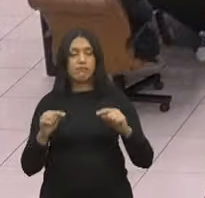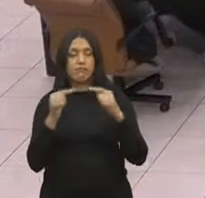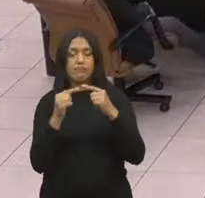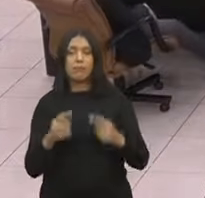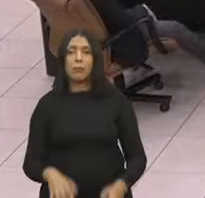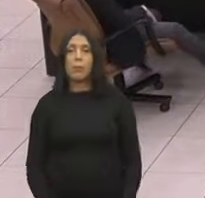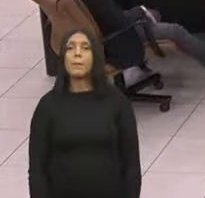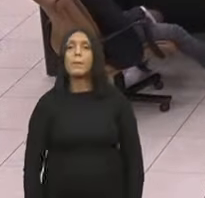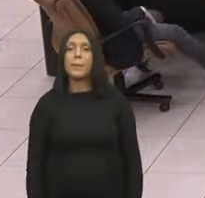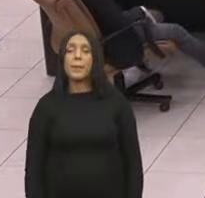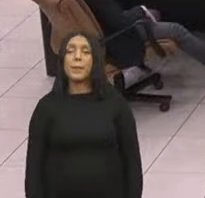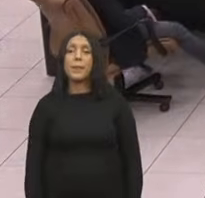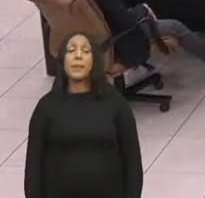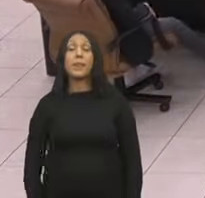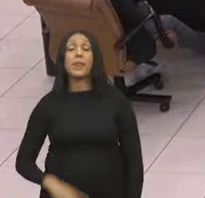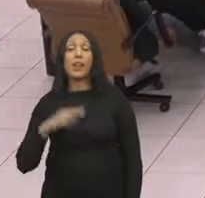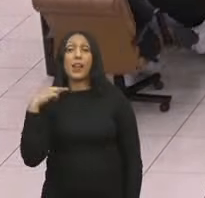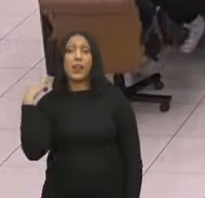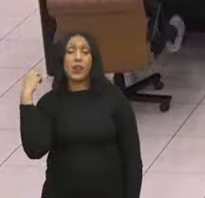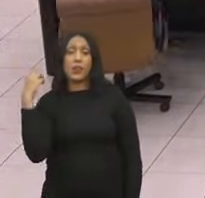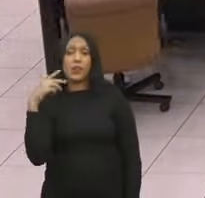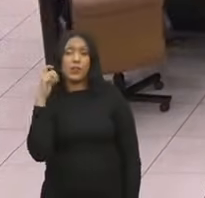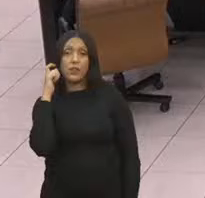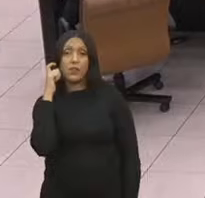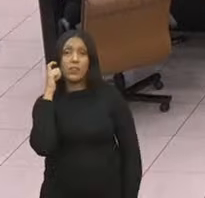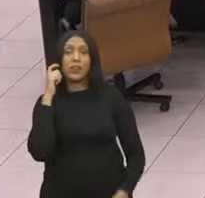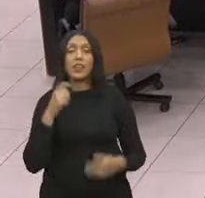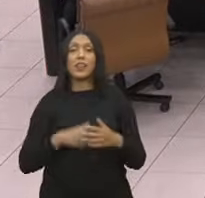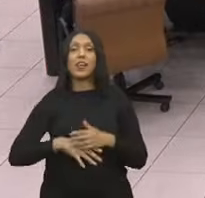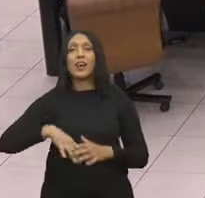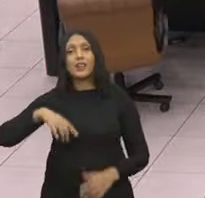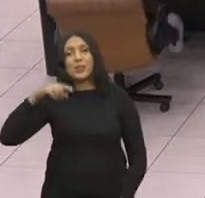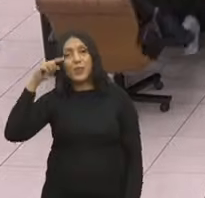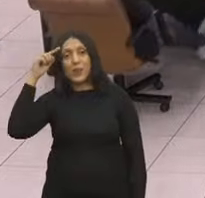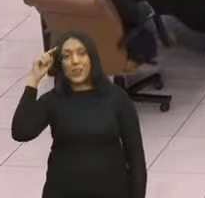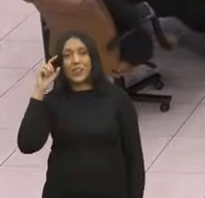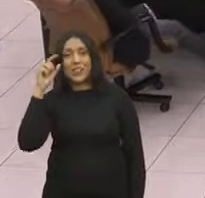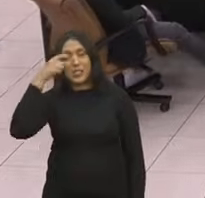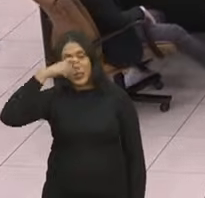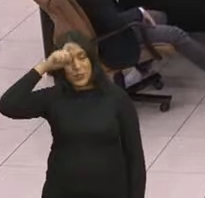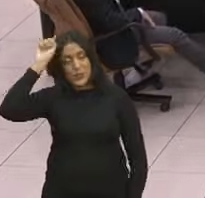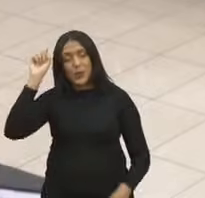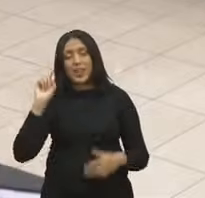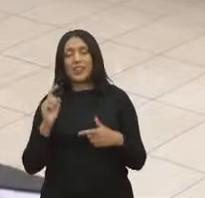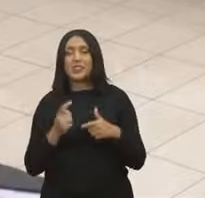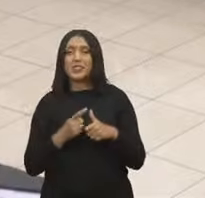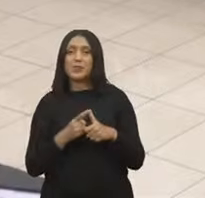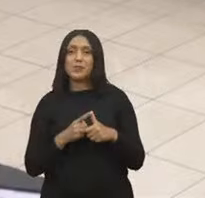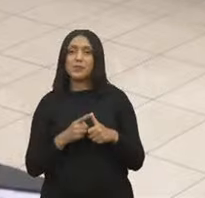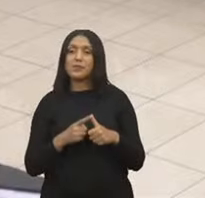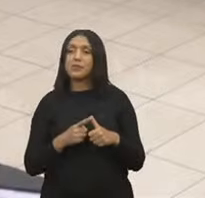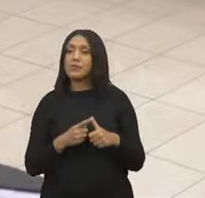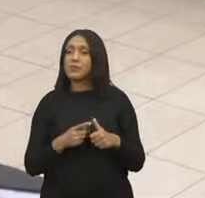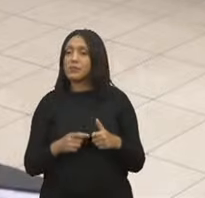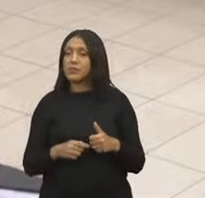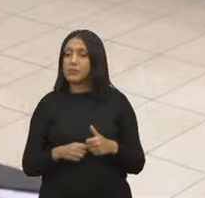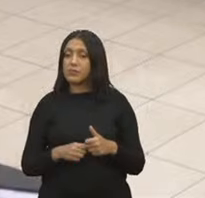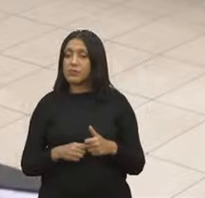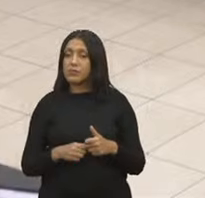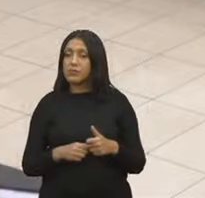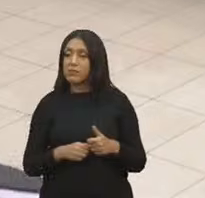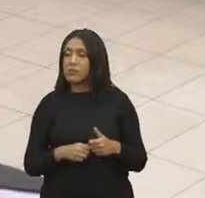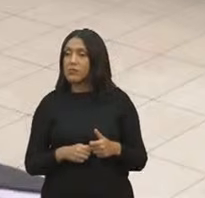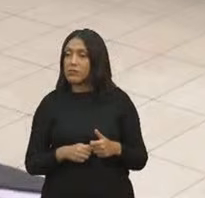vota o vereador Joeques Almeida. Como vota o vereador Luiz Flávio. Senhor presidente, justificando o voto, é